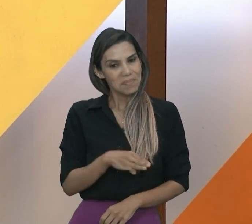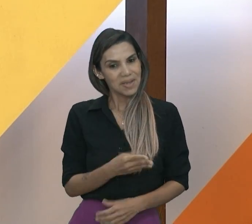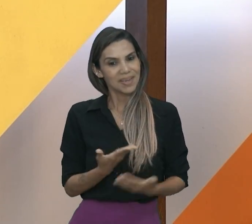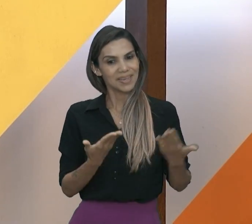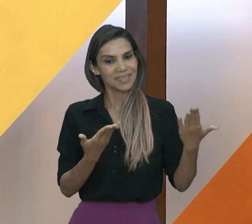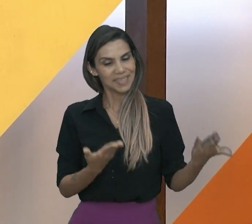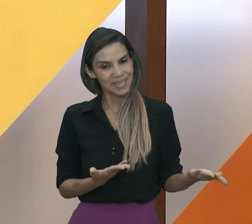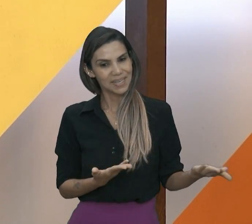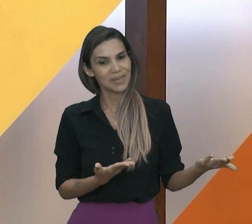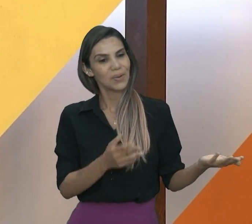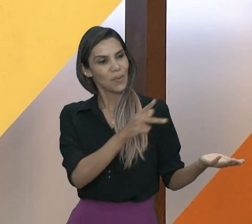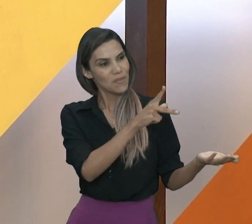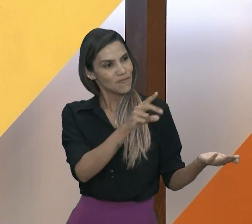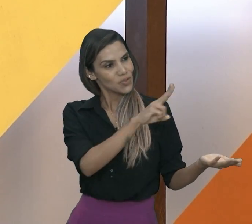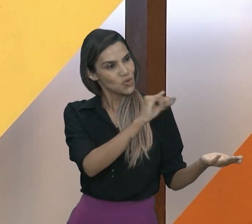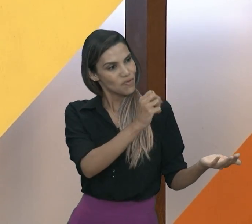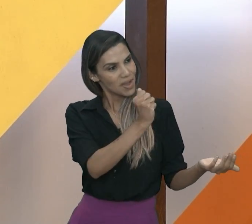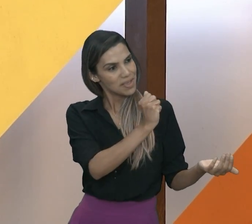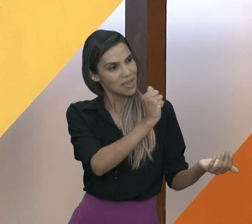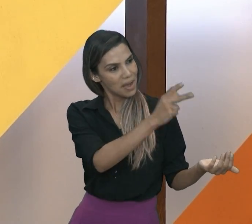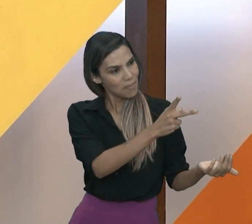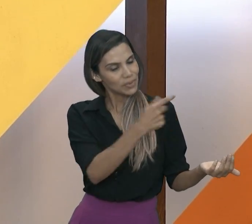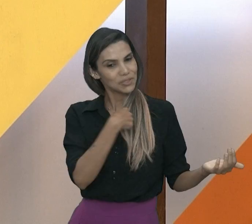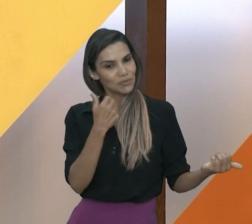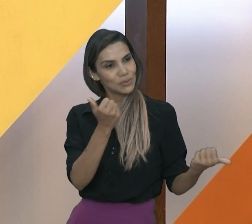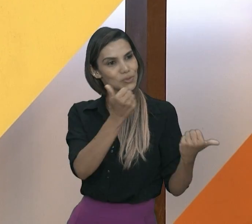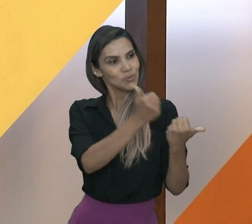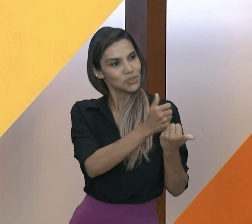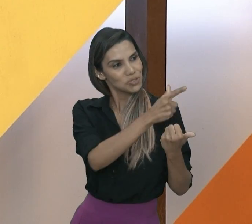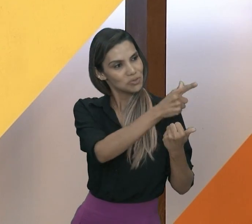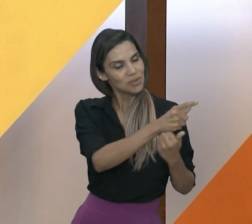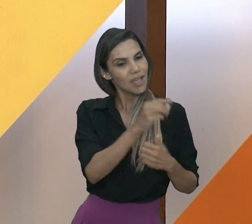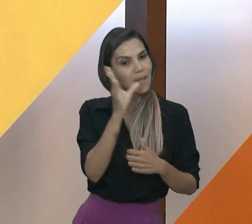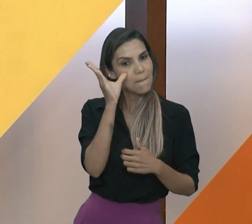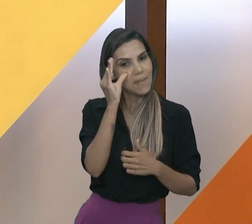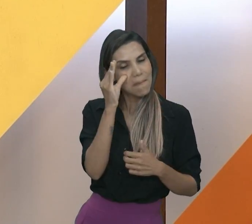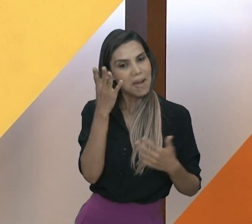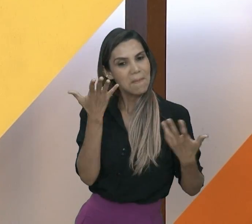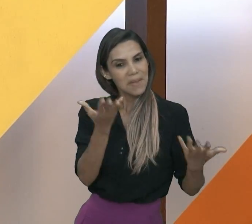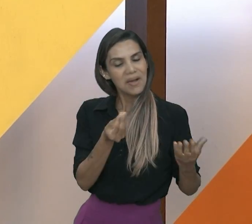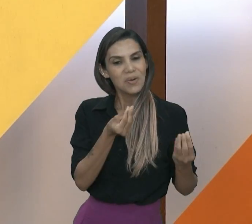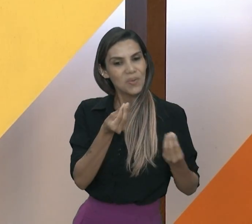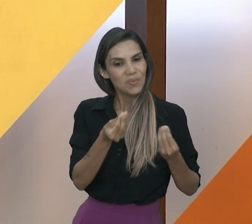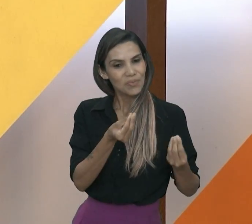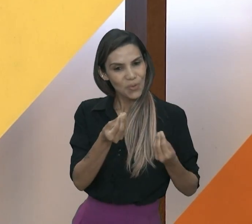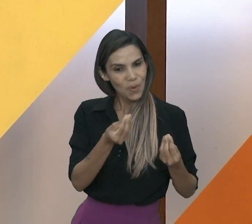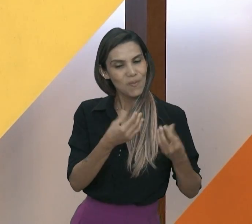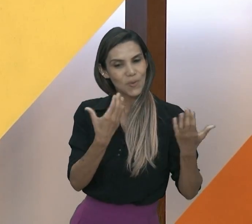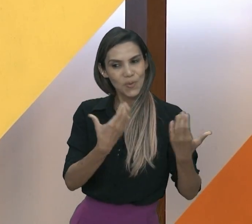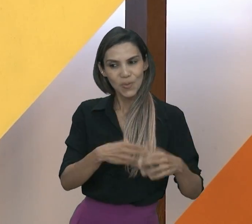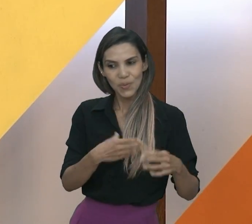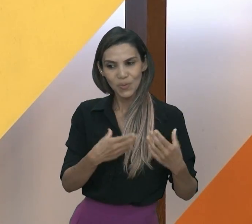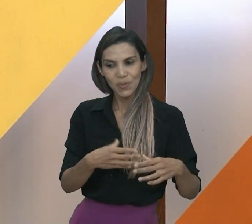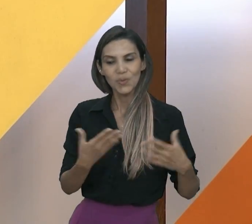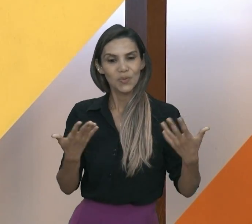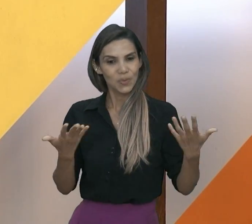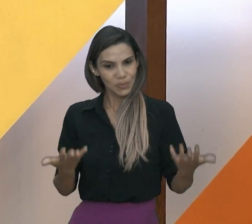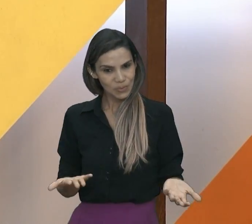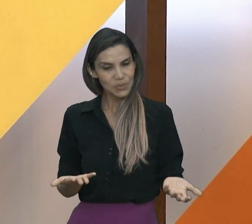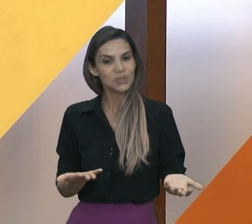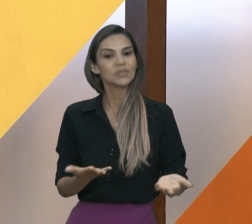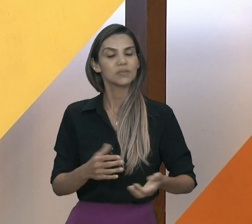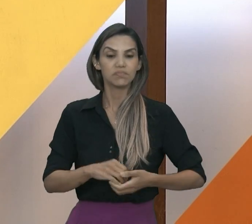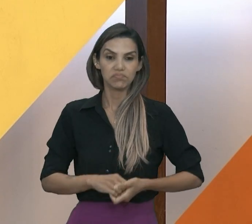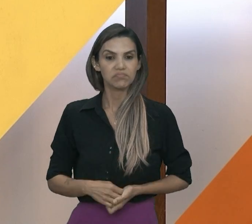cadeira acompanhar o concurso público ali em 2003, e pude ter a oportunidade de prestar o concurso